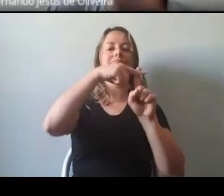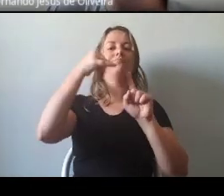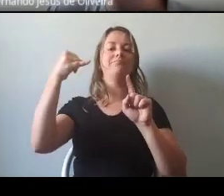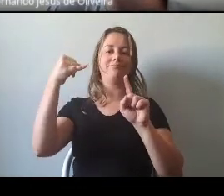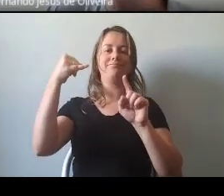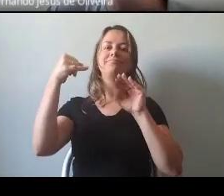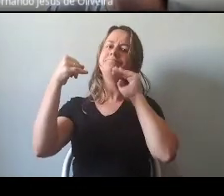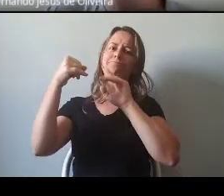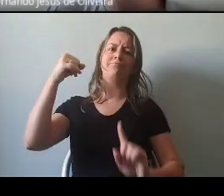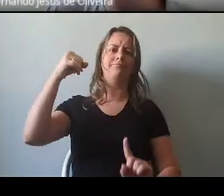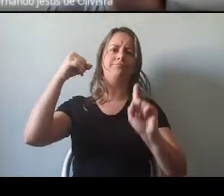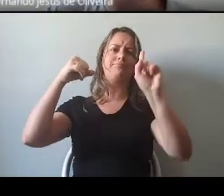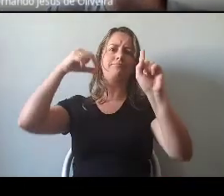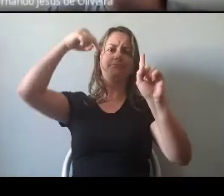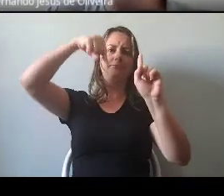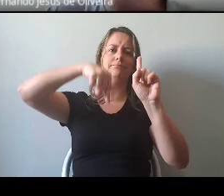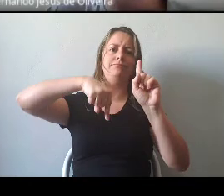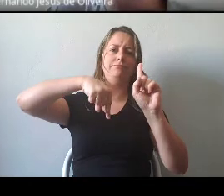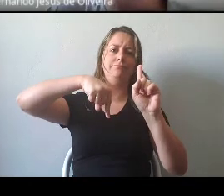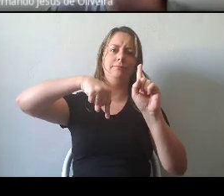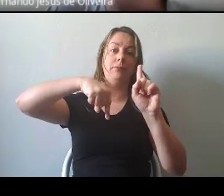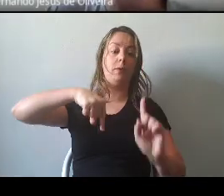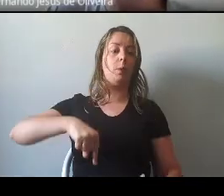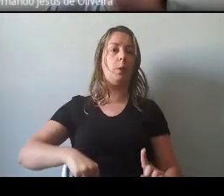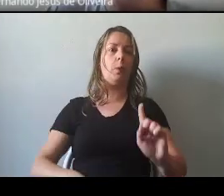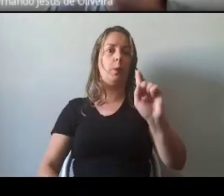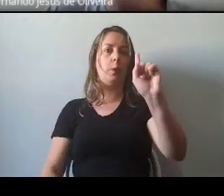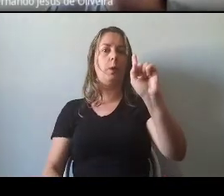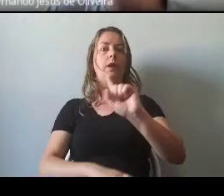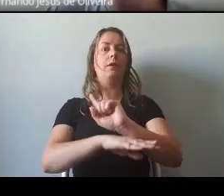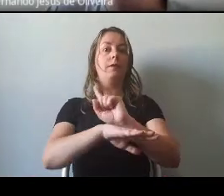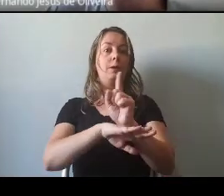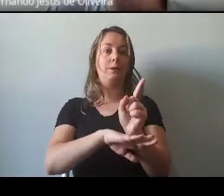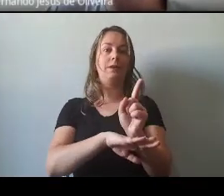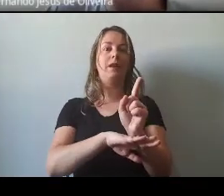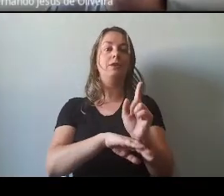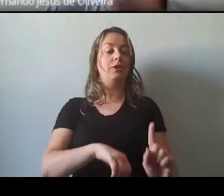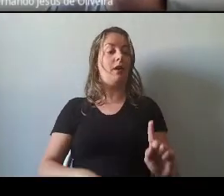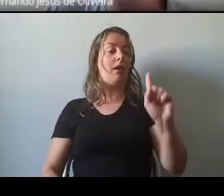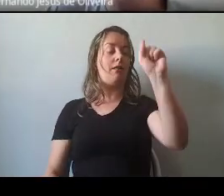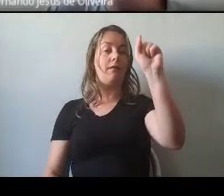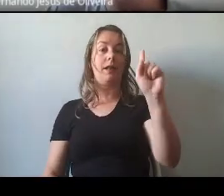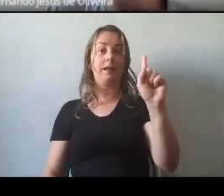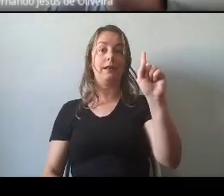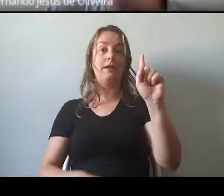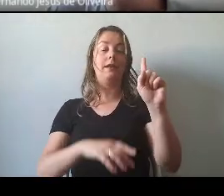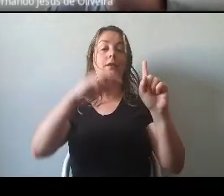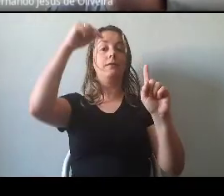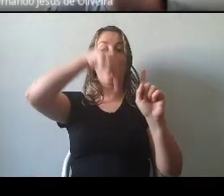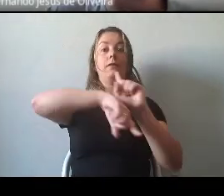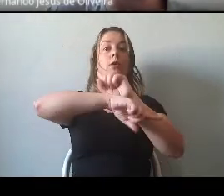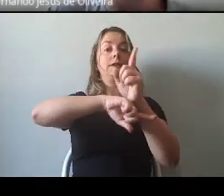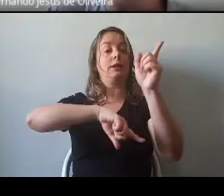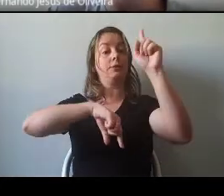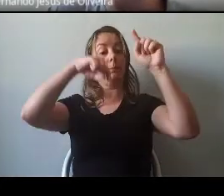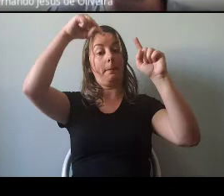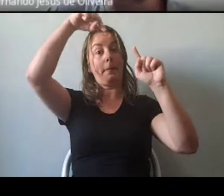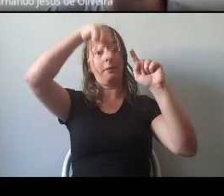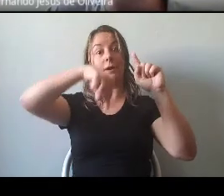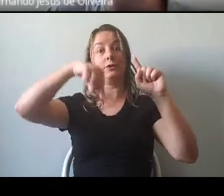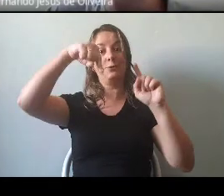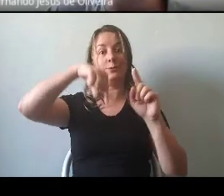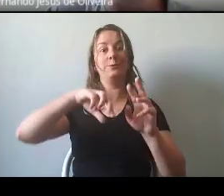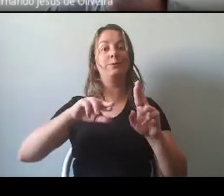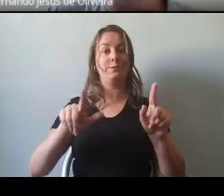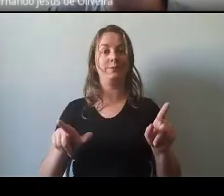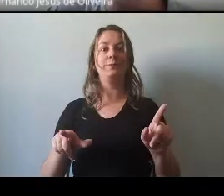que o sinal trocado? Porque o sentido é invertido, né, gente? Na subida, essa velocidade para cima, na descida, essa velocidade é para